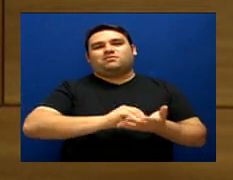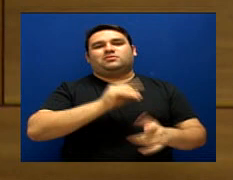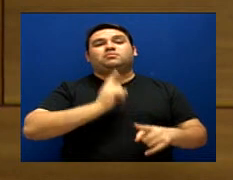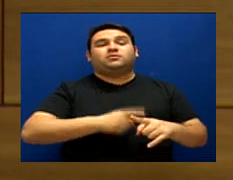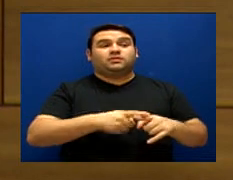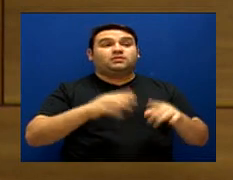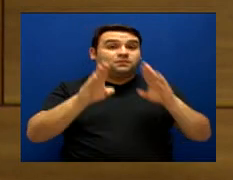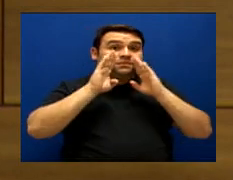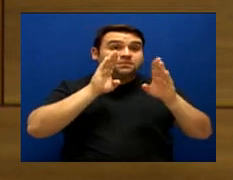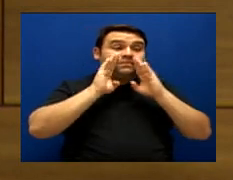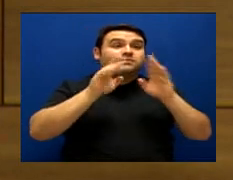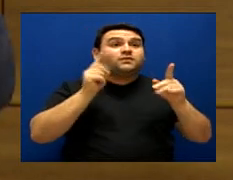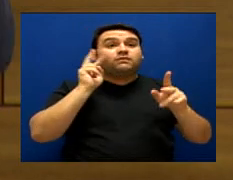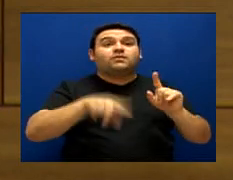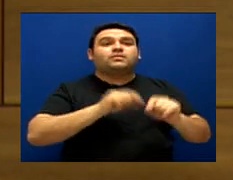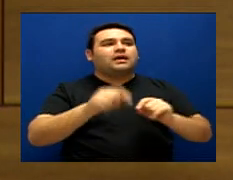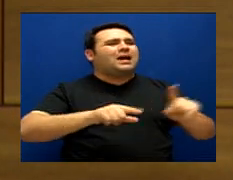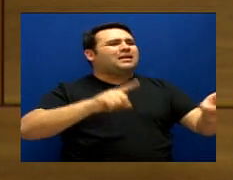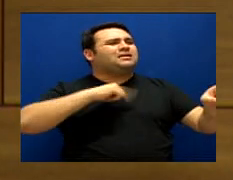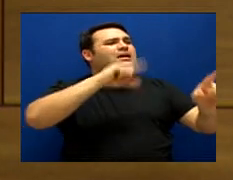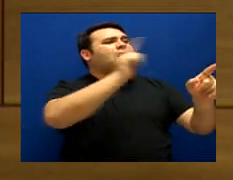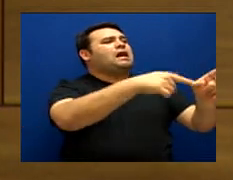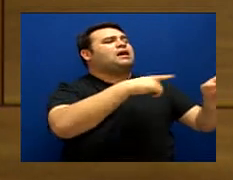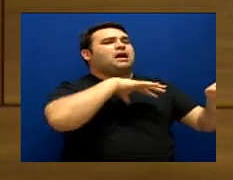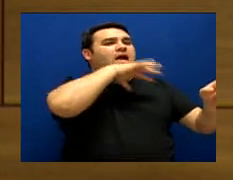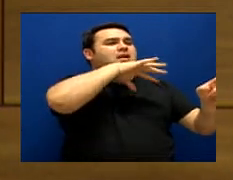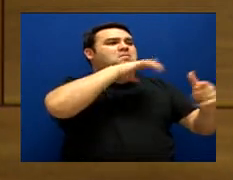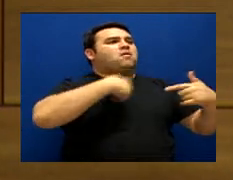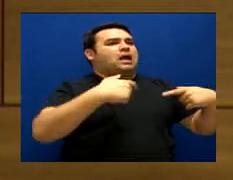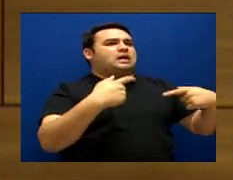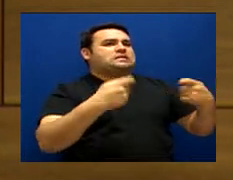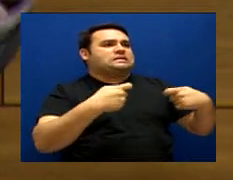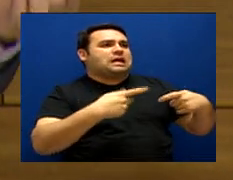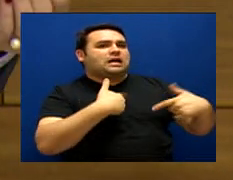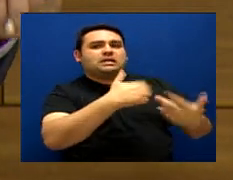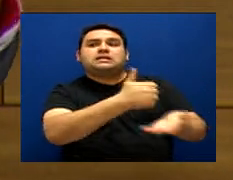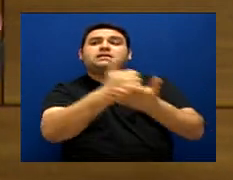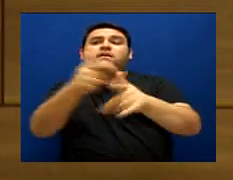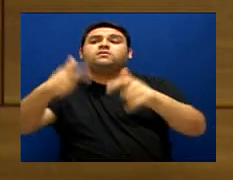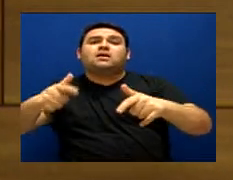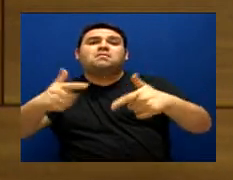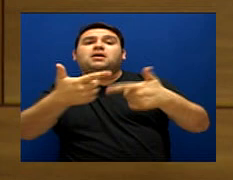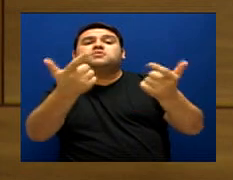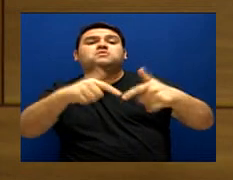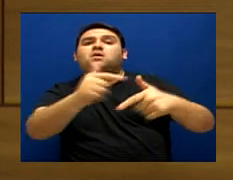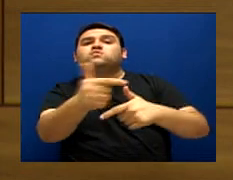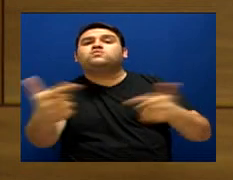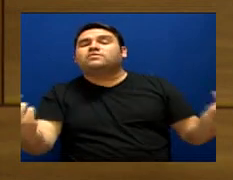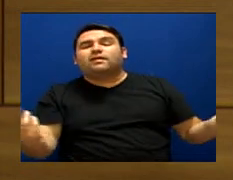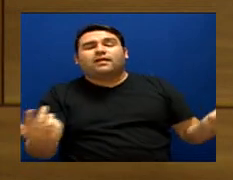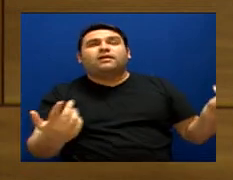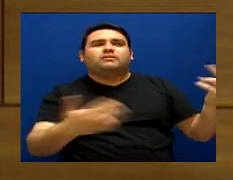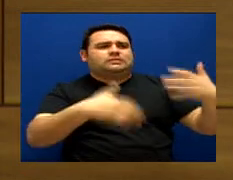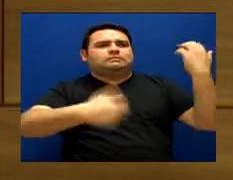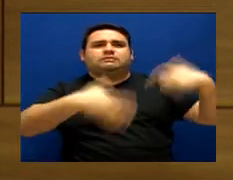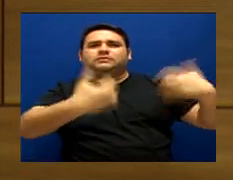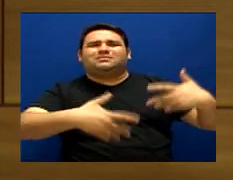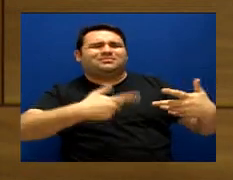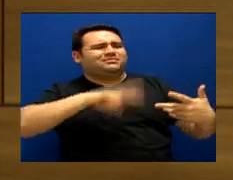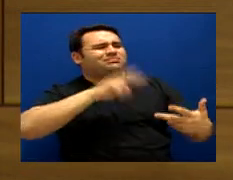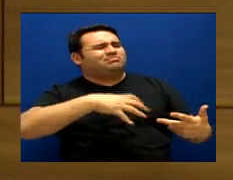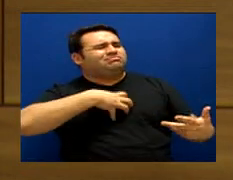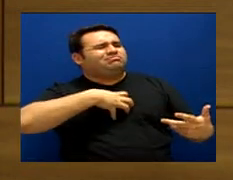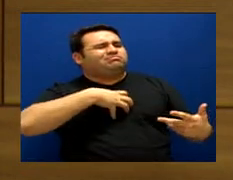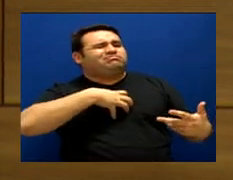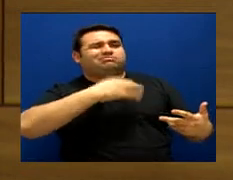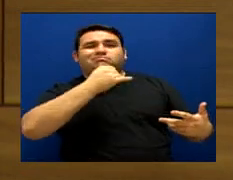gente vê no Face é pedido assim, tem um animal ali, eu posso levar para algum lugar, mas não tenho espaço e tal. Então, isso dói muito